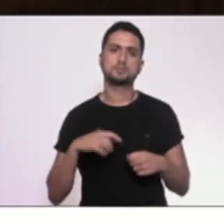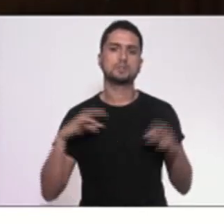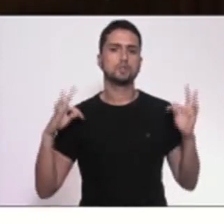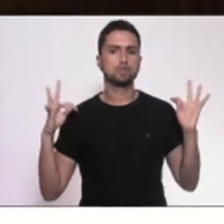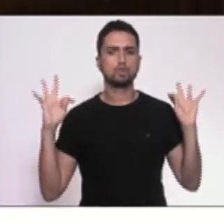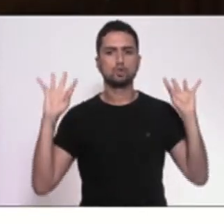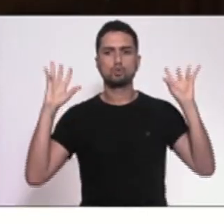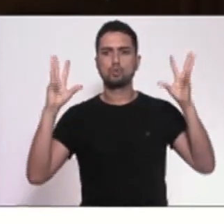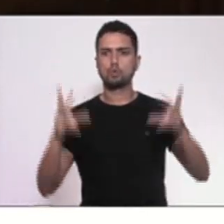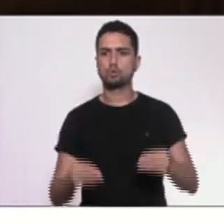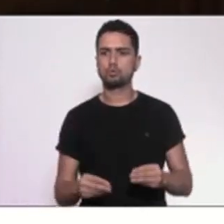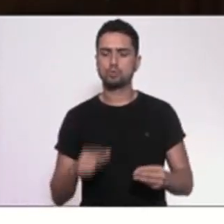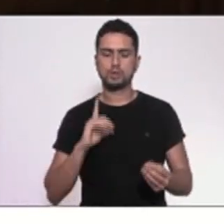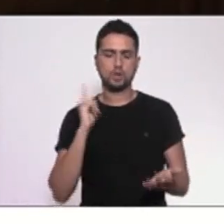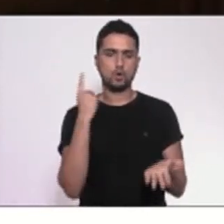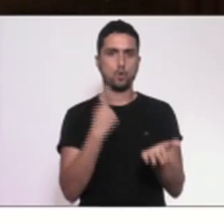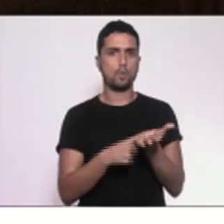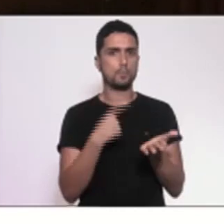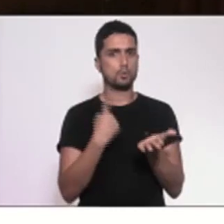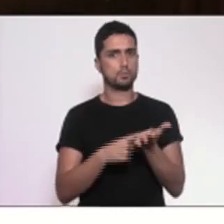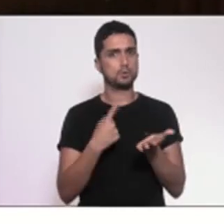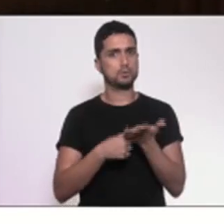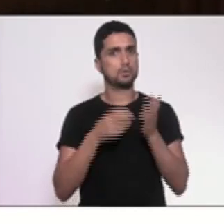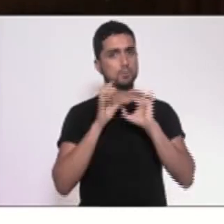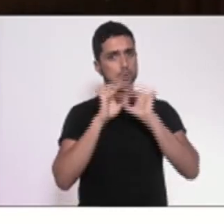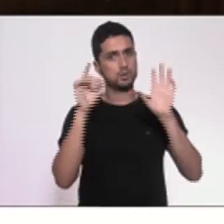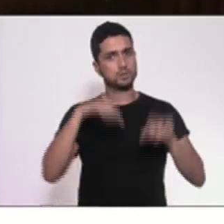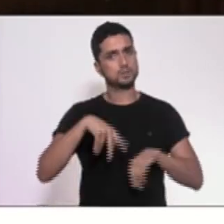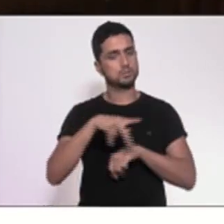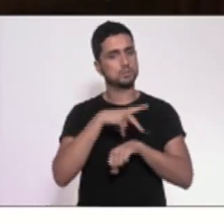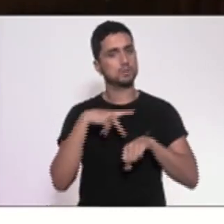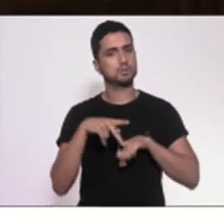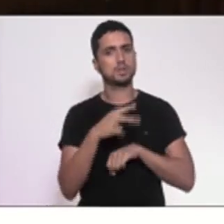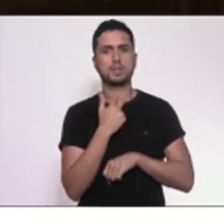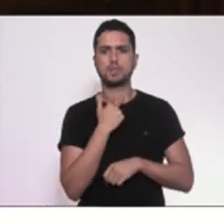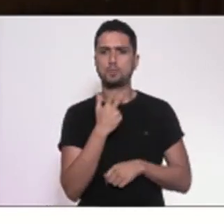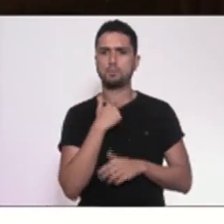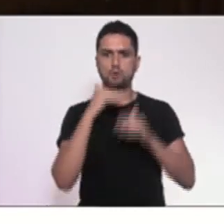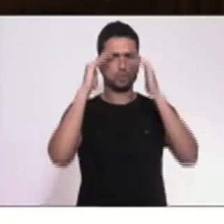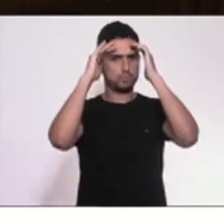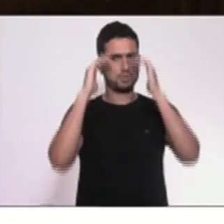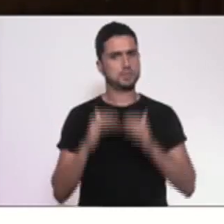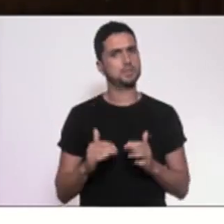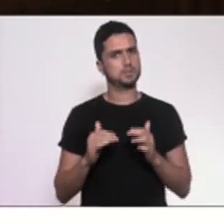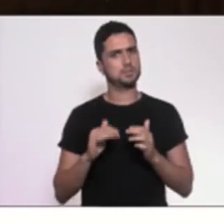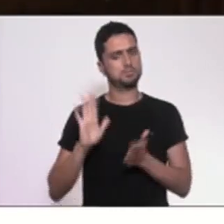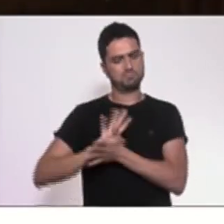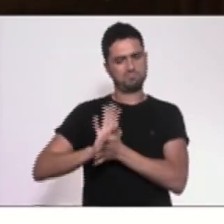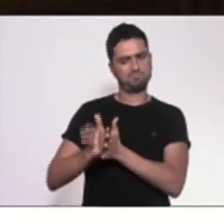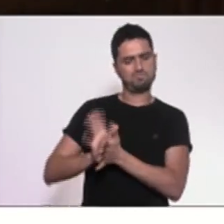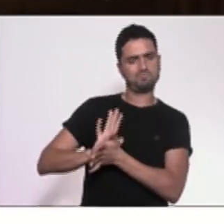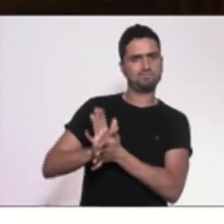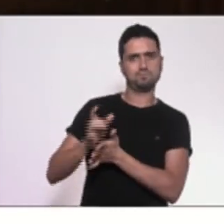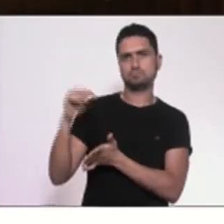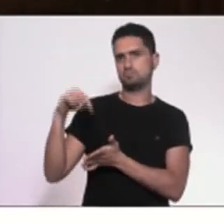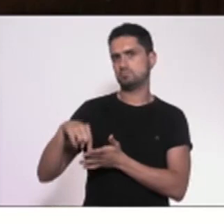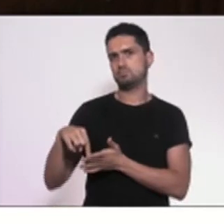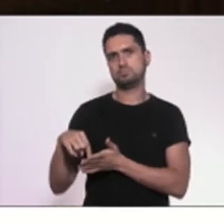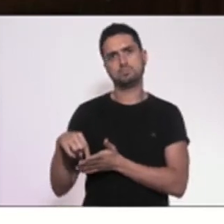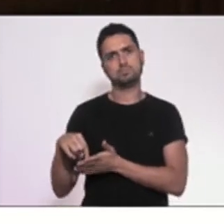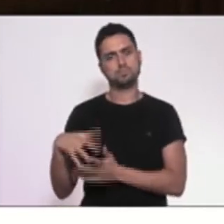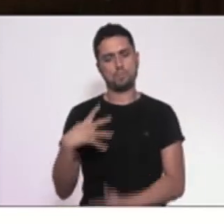têm compromisso com a democracia no nosso país não se deixem curvar diante desse avanço autoritário